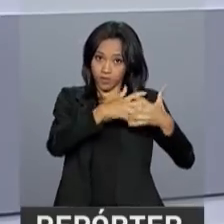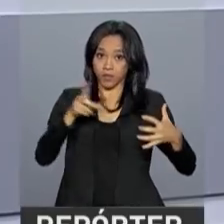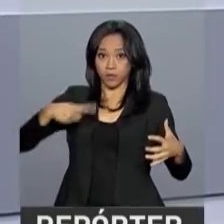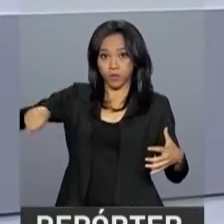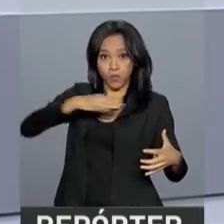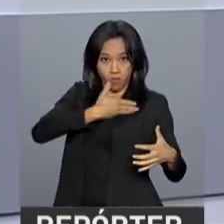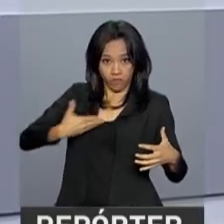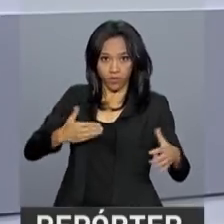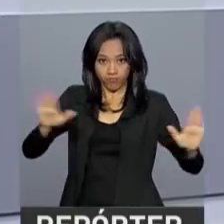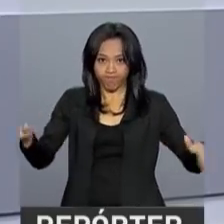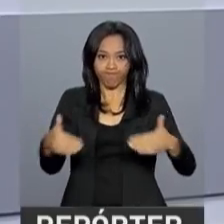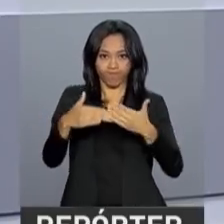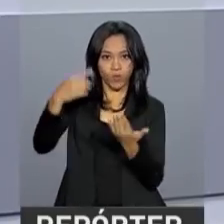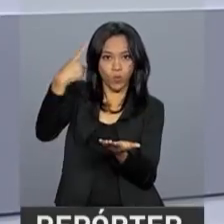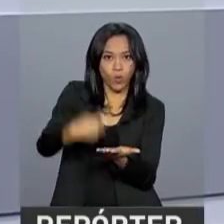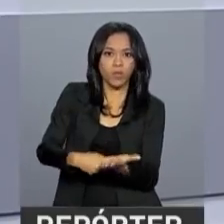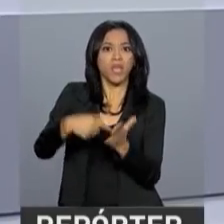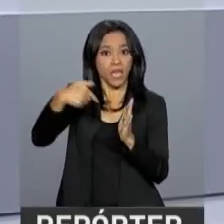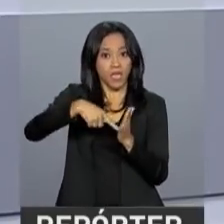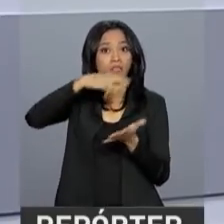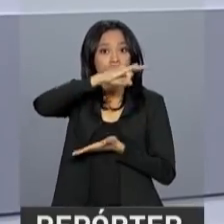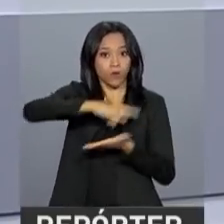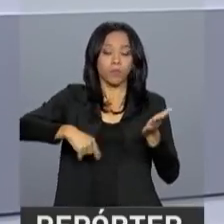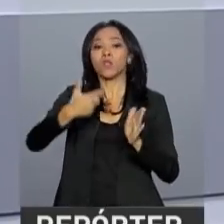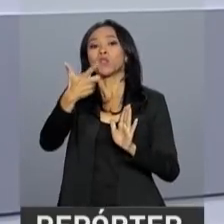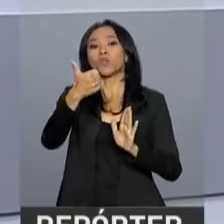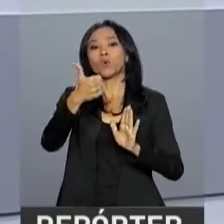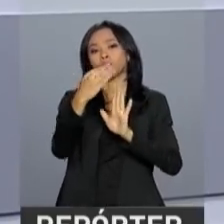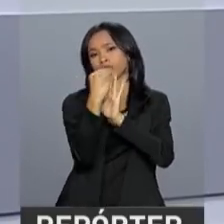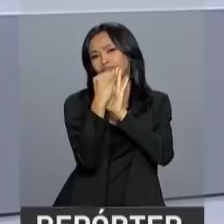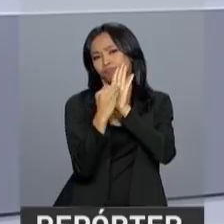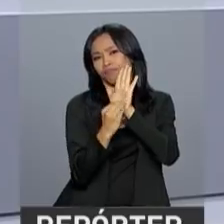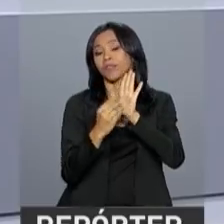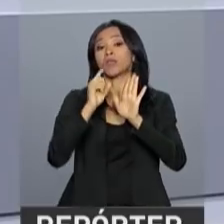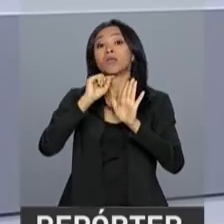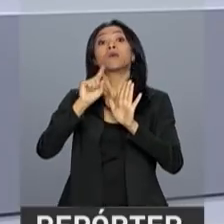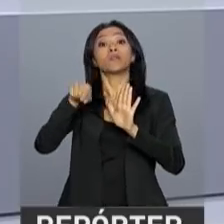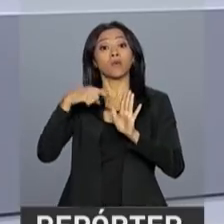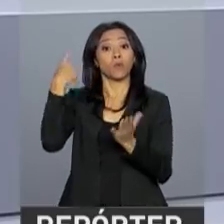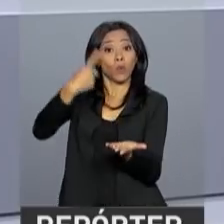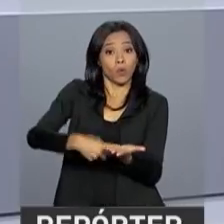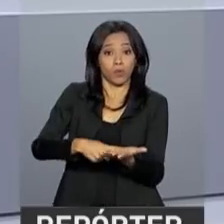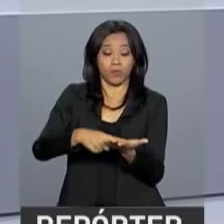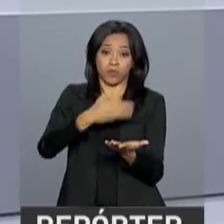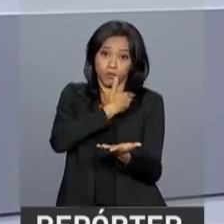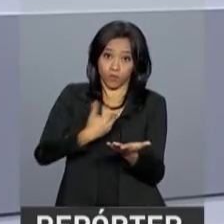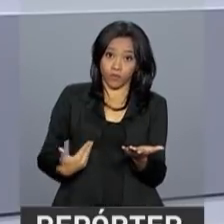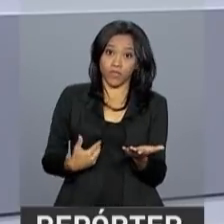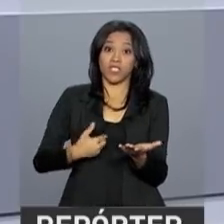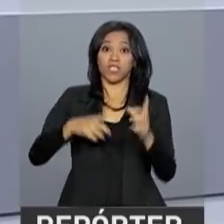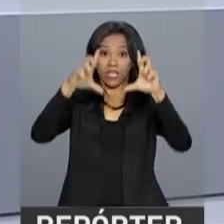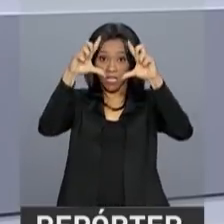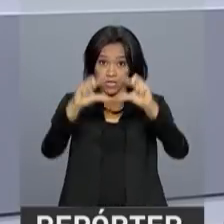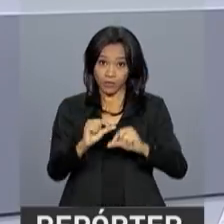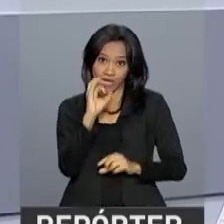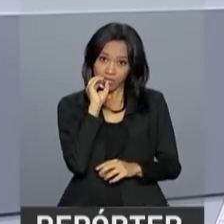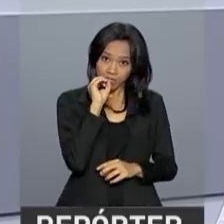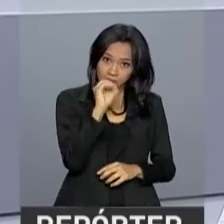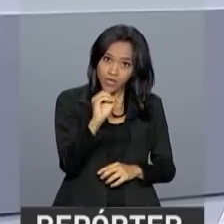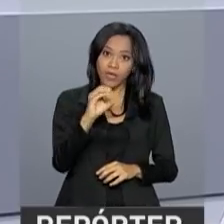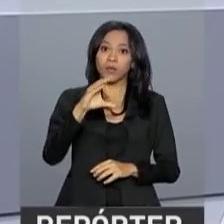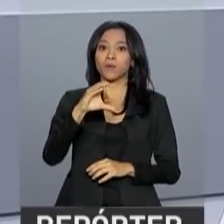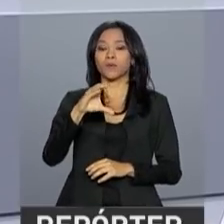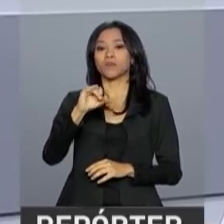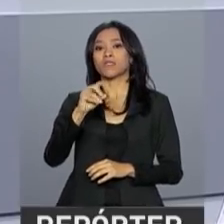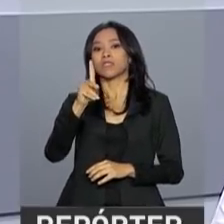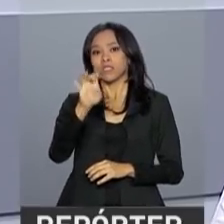esse documento tem 12 itens entre eles o compromisso do governo de reduzir a zero a alíquota da cide sobre o diesel